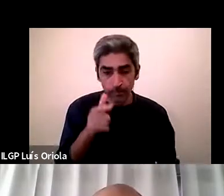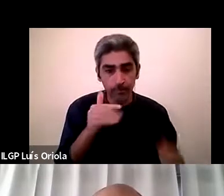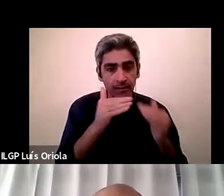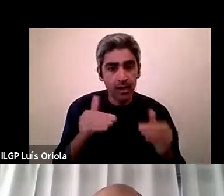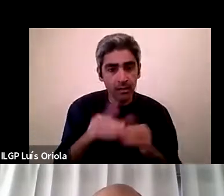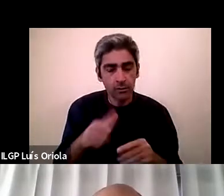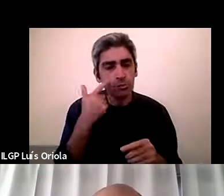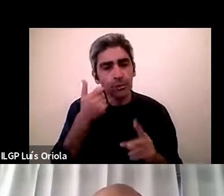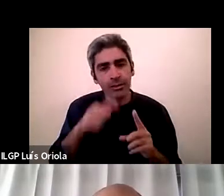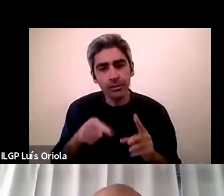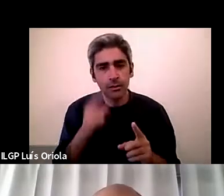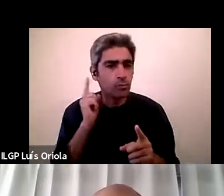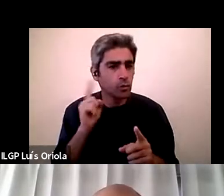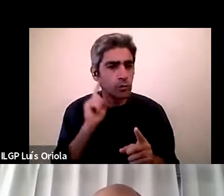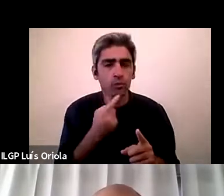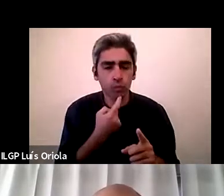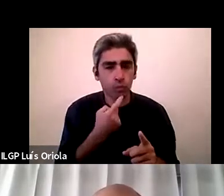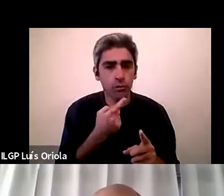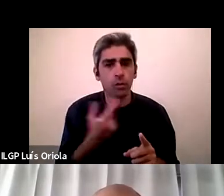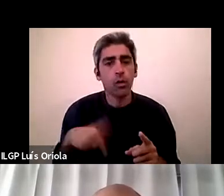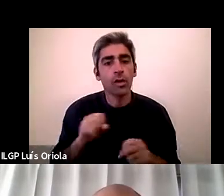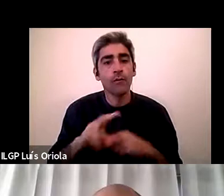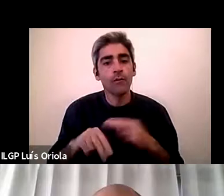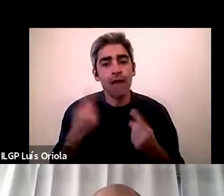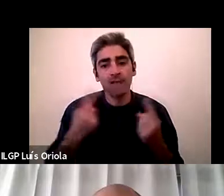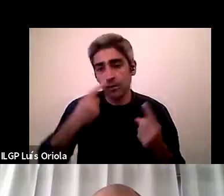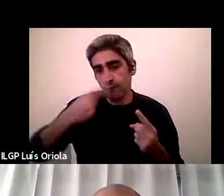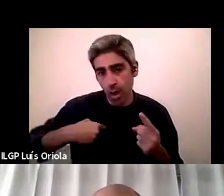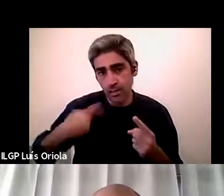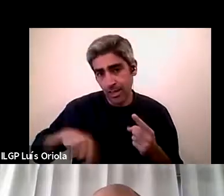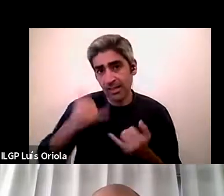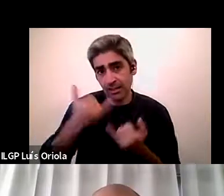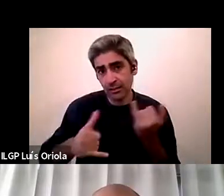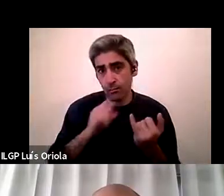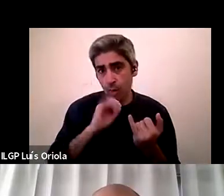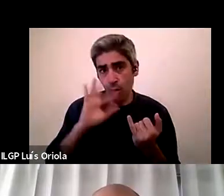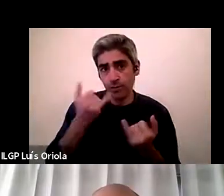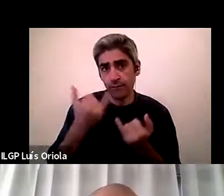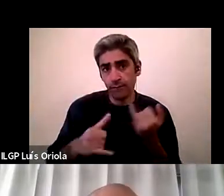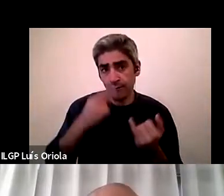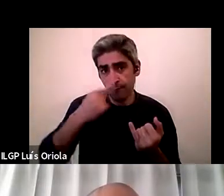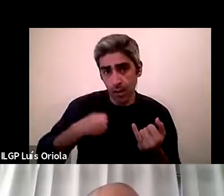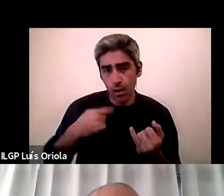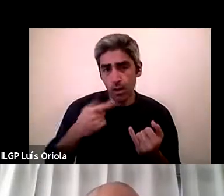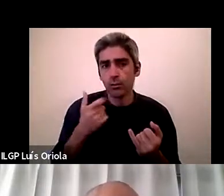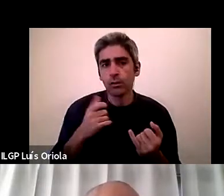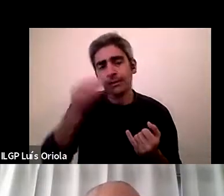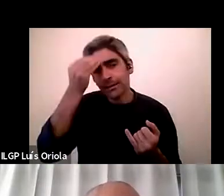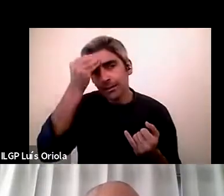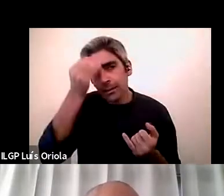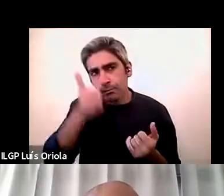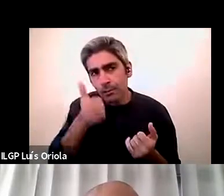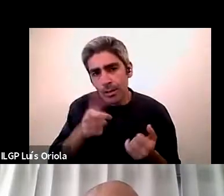muito importante, porque quando inovamos, falhamos. A inovação tem sempre um risco. Não é possível sabermos com exatidão, antes de começarmos